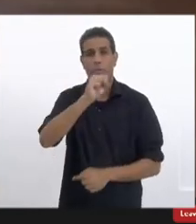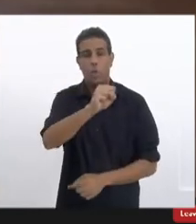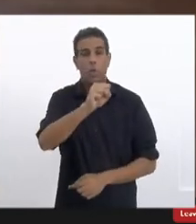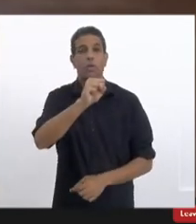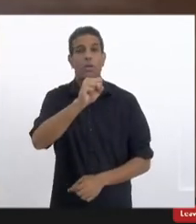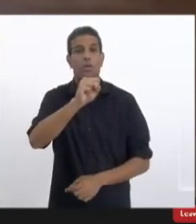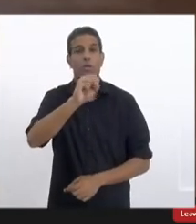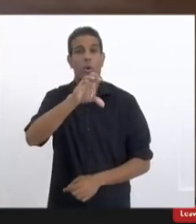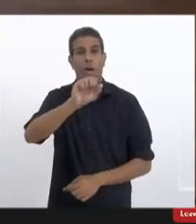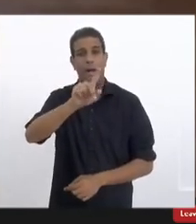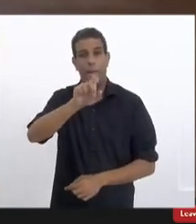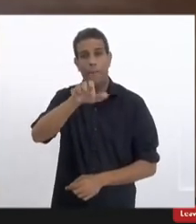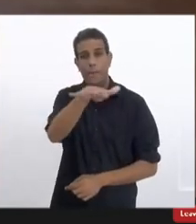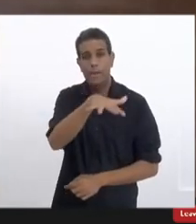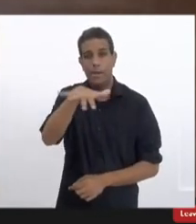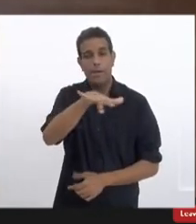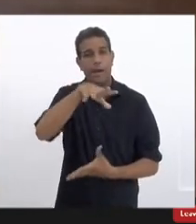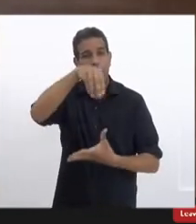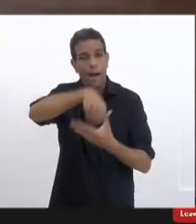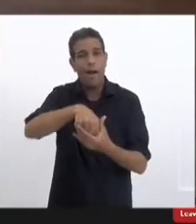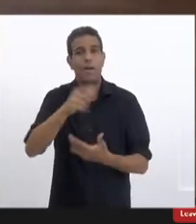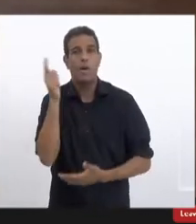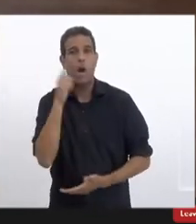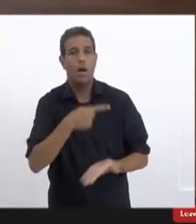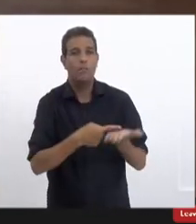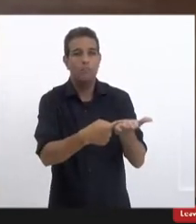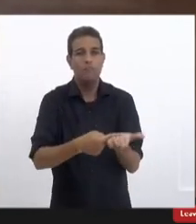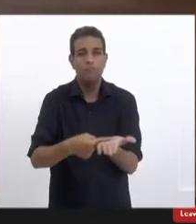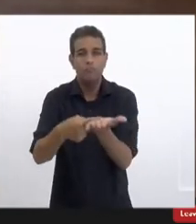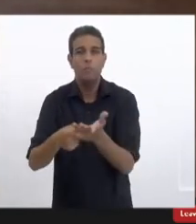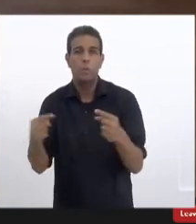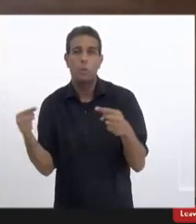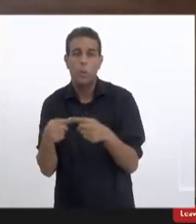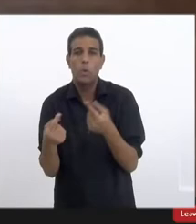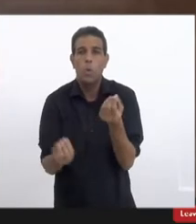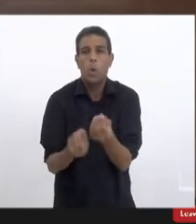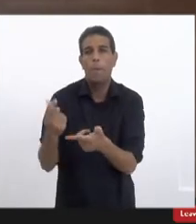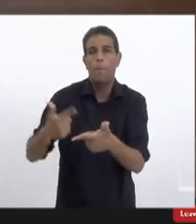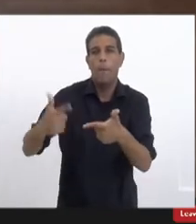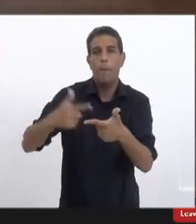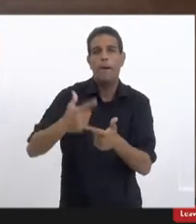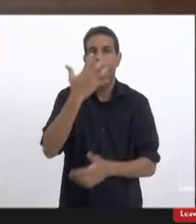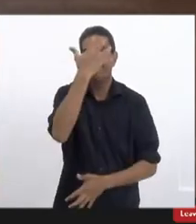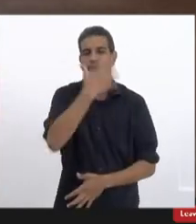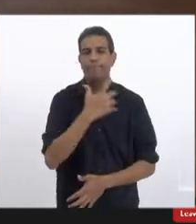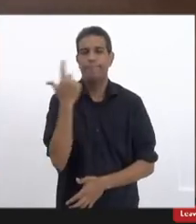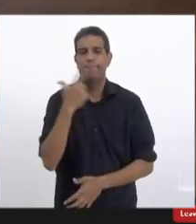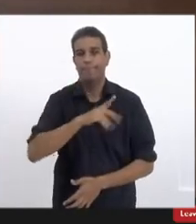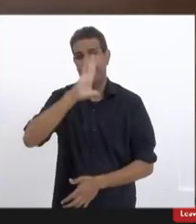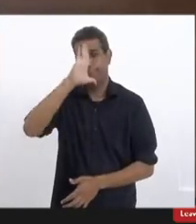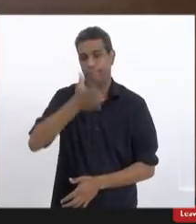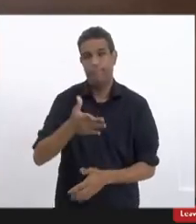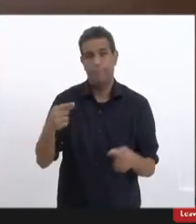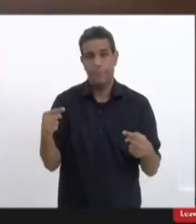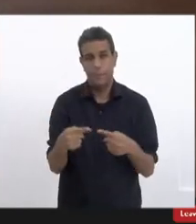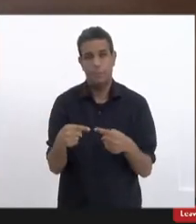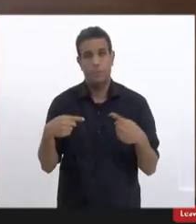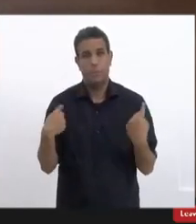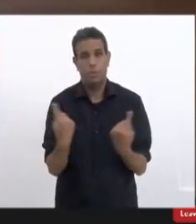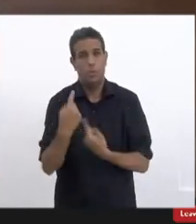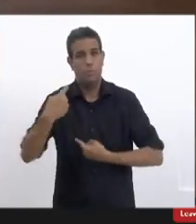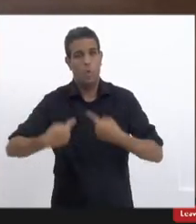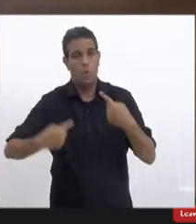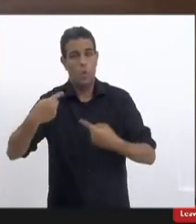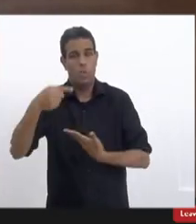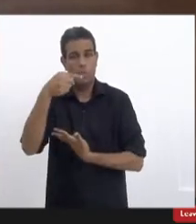que podem, né, fazer breves internações para os casos de surtos, que têm que ser tratados de modo excepcional à luz da nossa política de